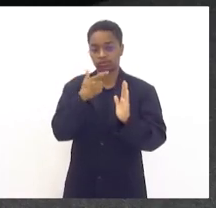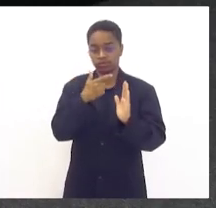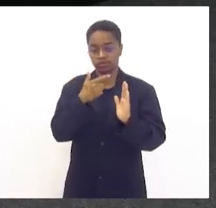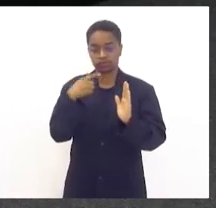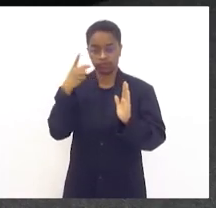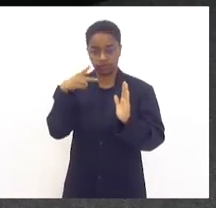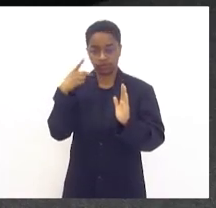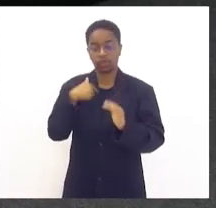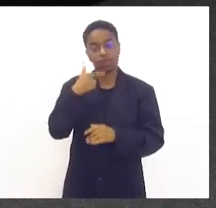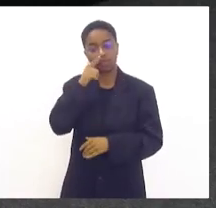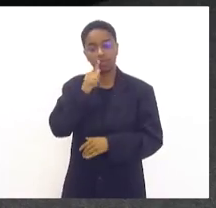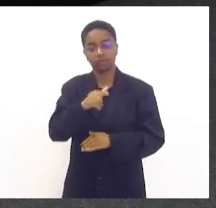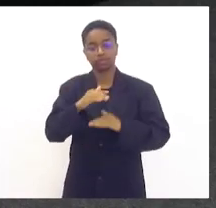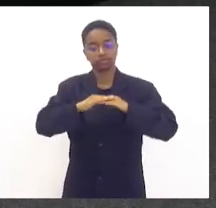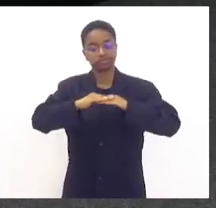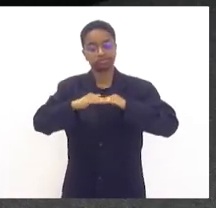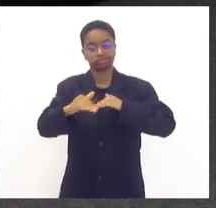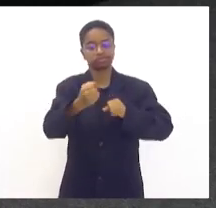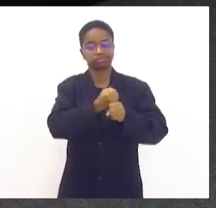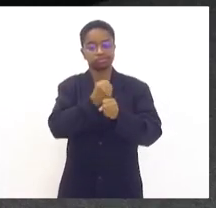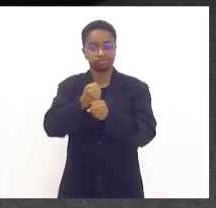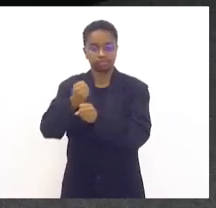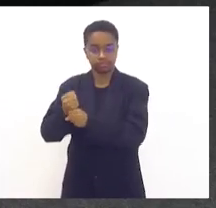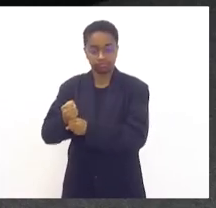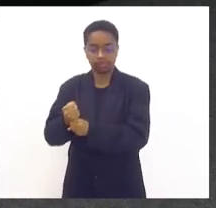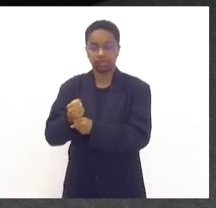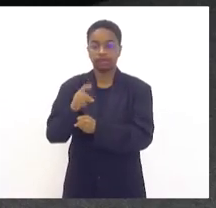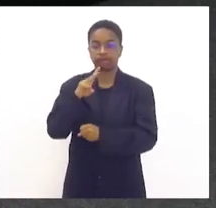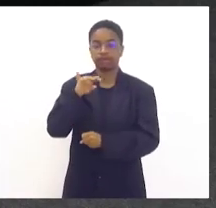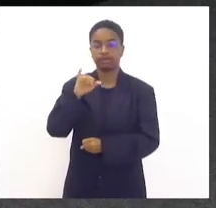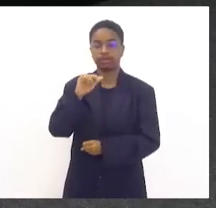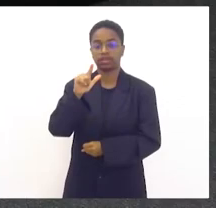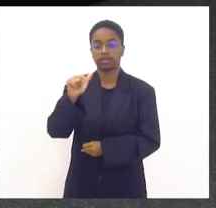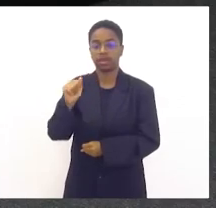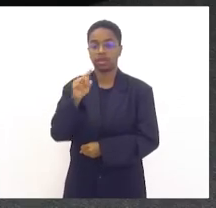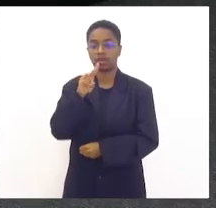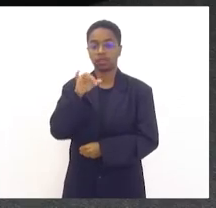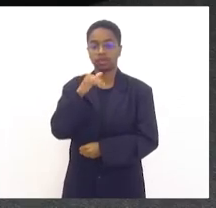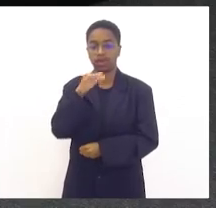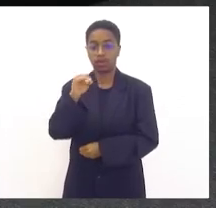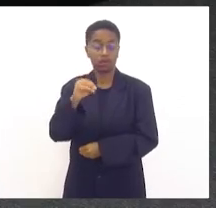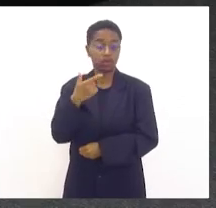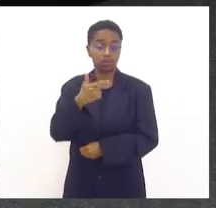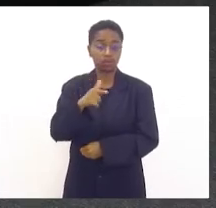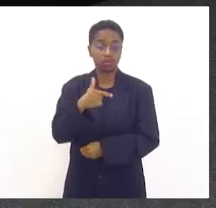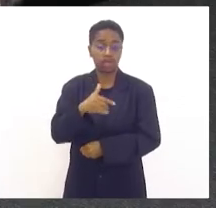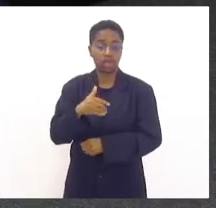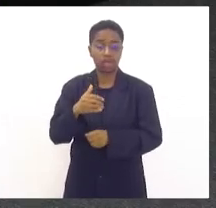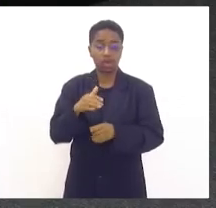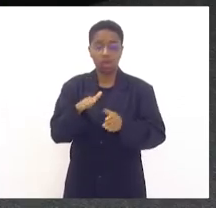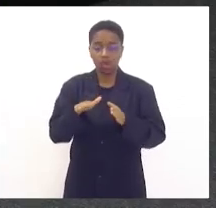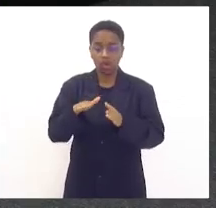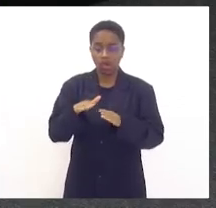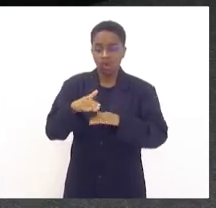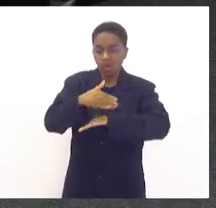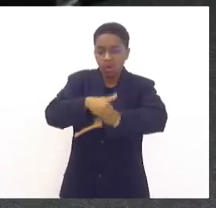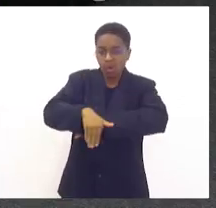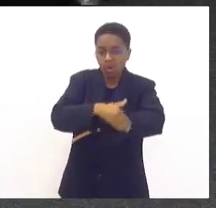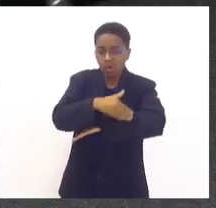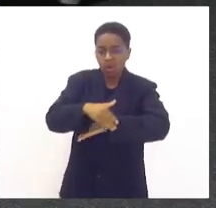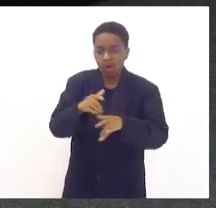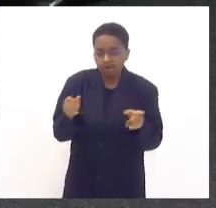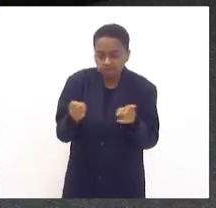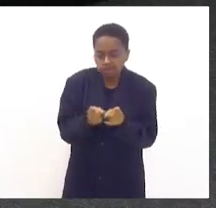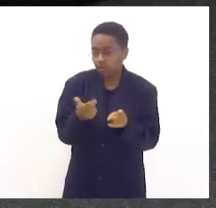bairro de lá que faz divisa contigo, Vila União. Não tem viela aquele bairro. As ruas são todas